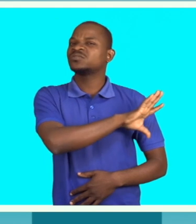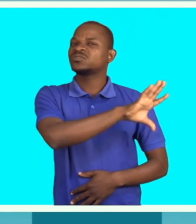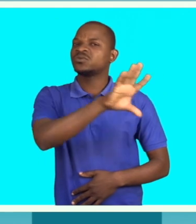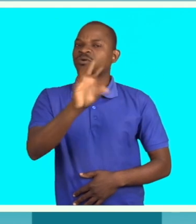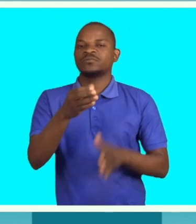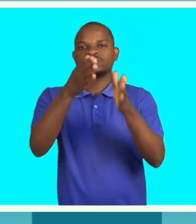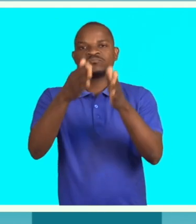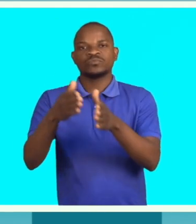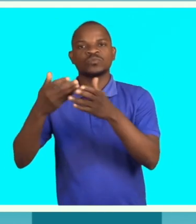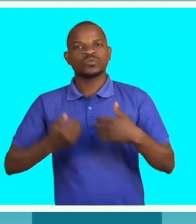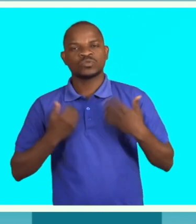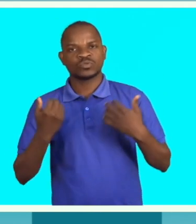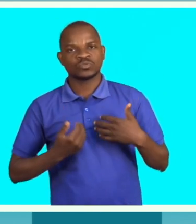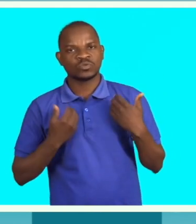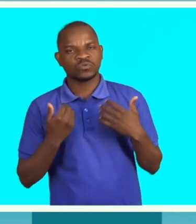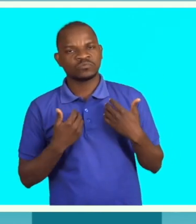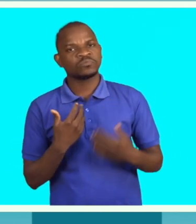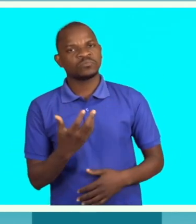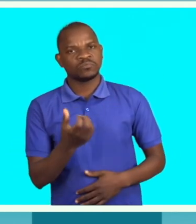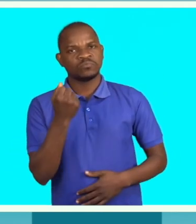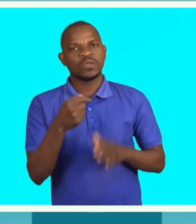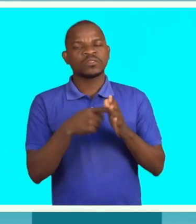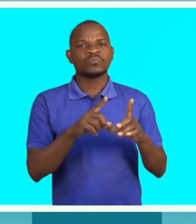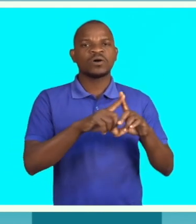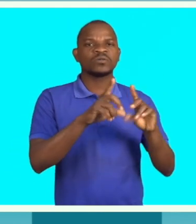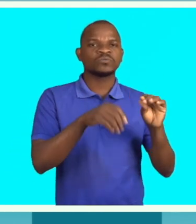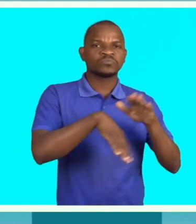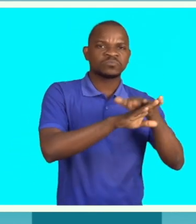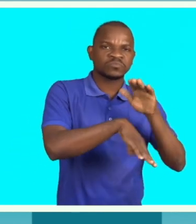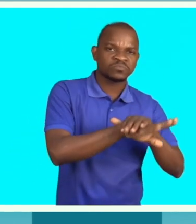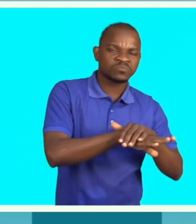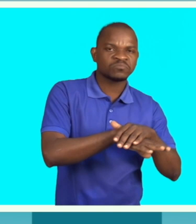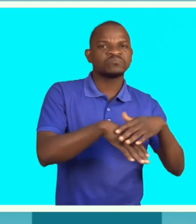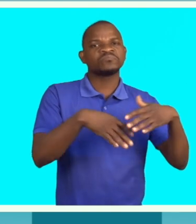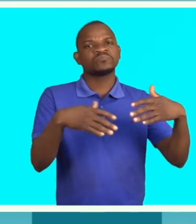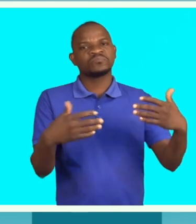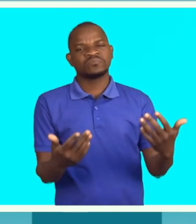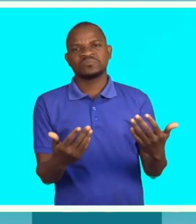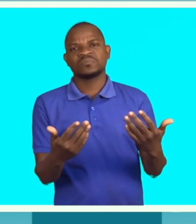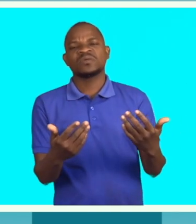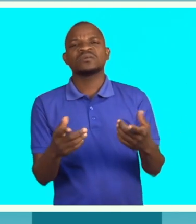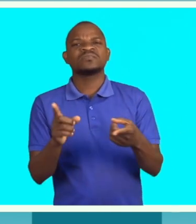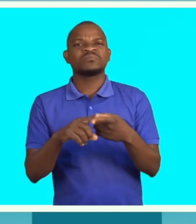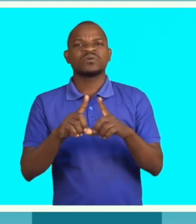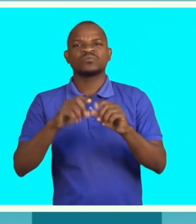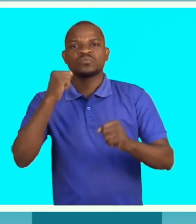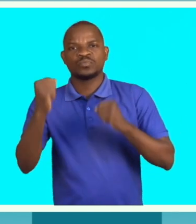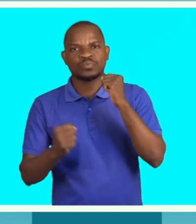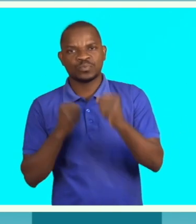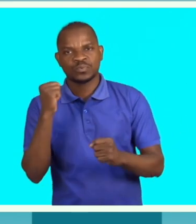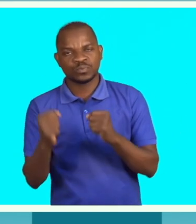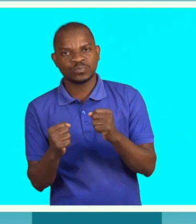futebol 11, quer salão, quer atletismo, quer